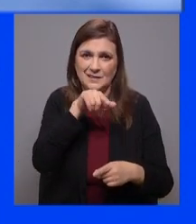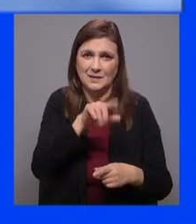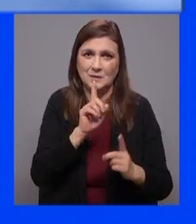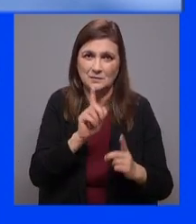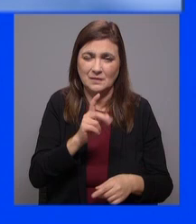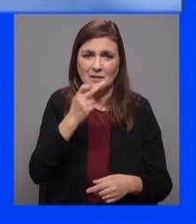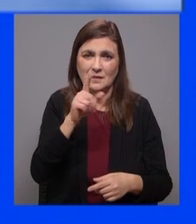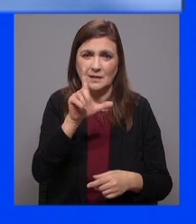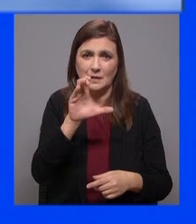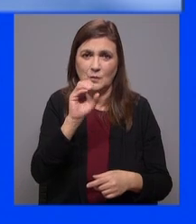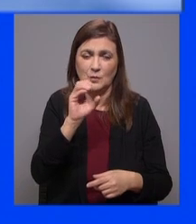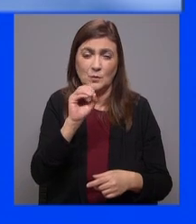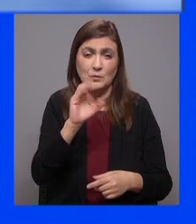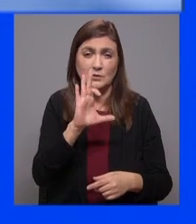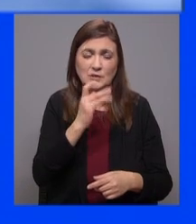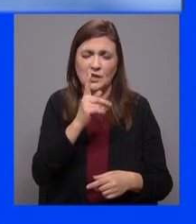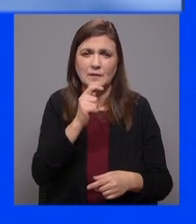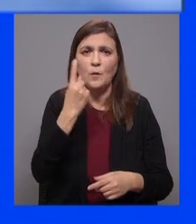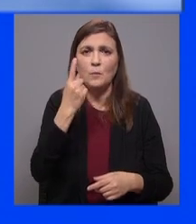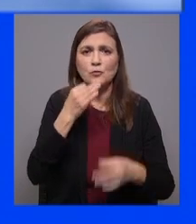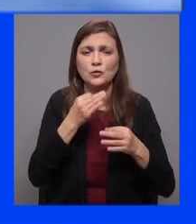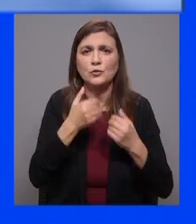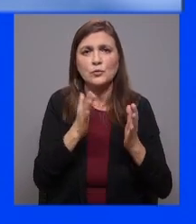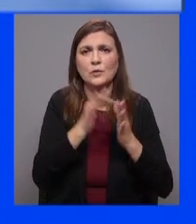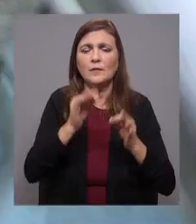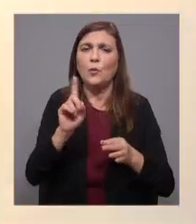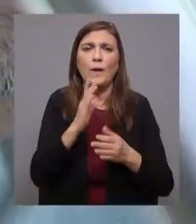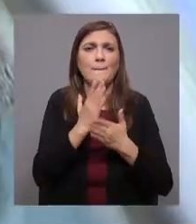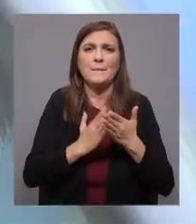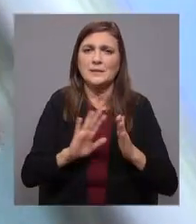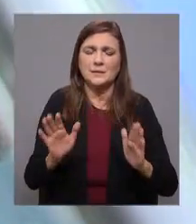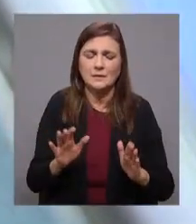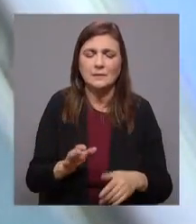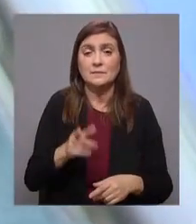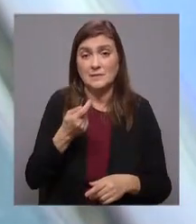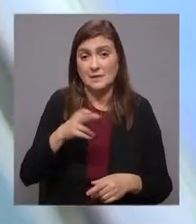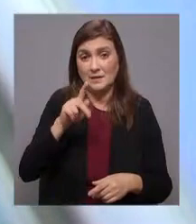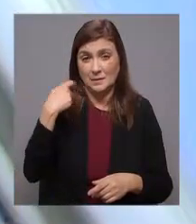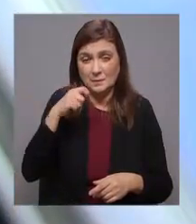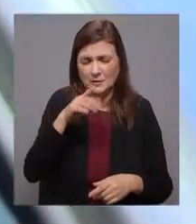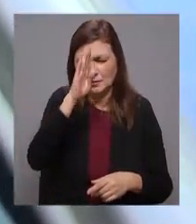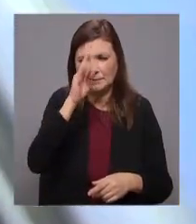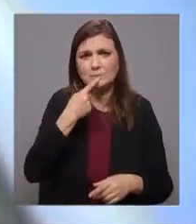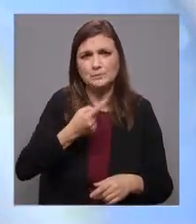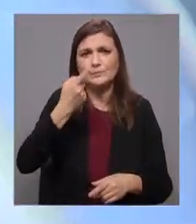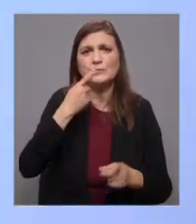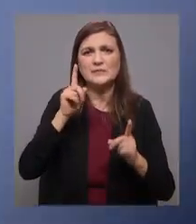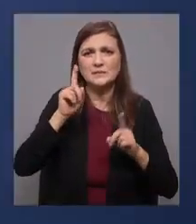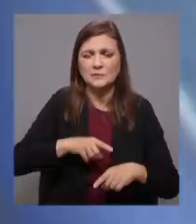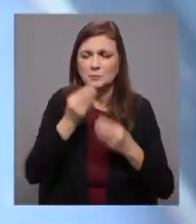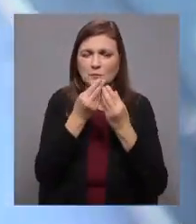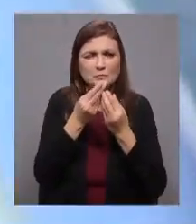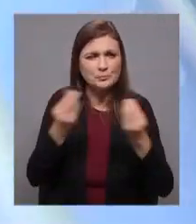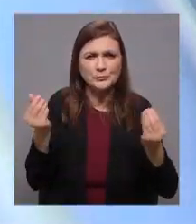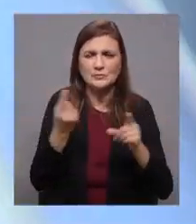é uma justiça total, não uma justiça parcial. O ex-presidente do Sporting denuncia ainda que desapareceram